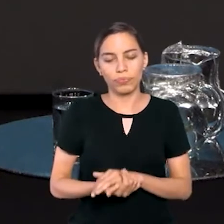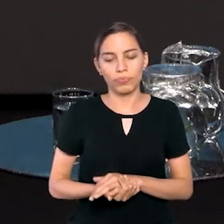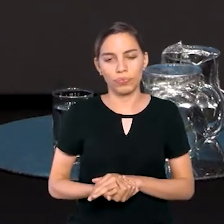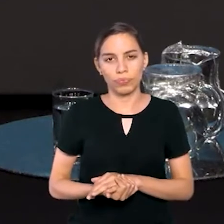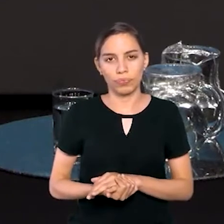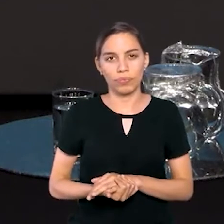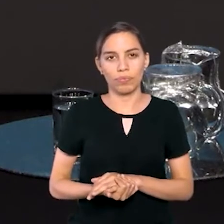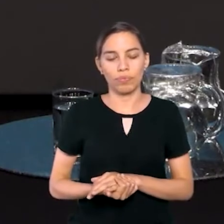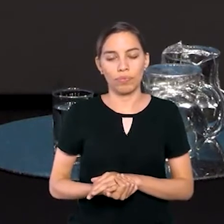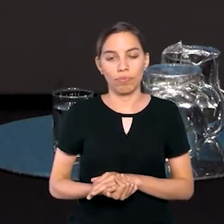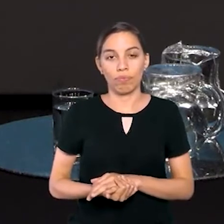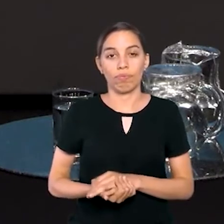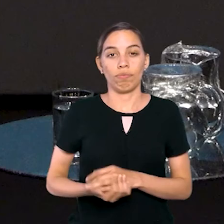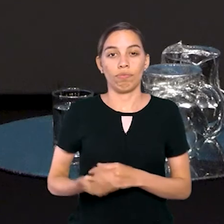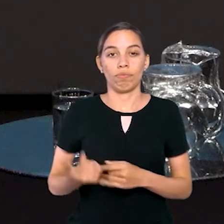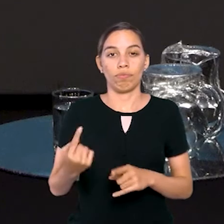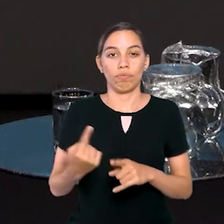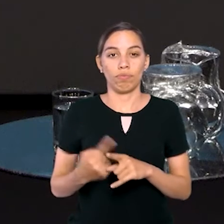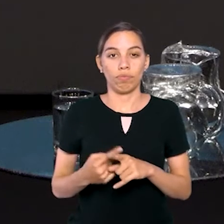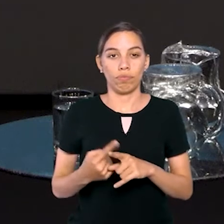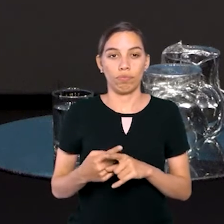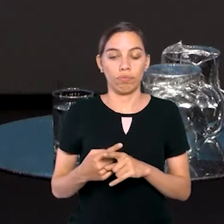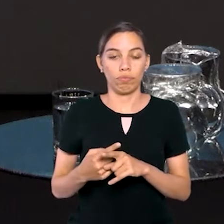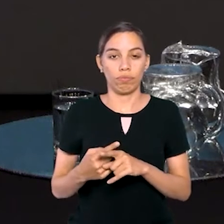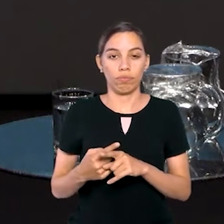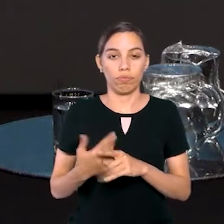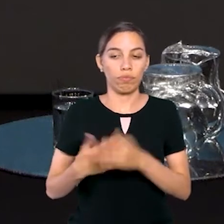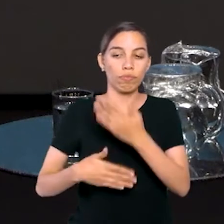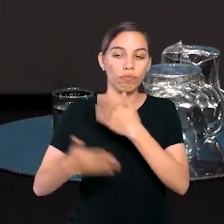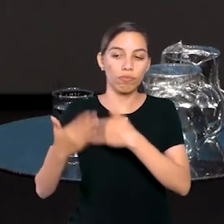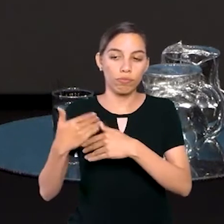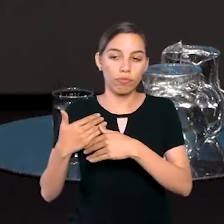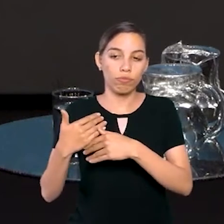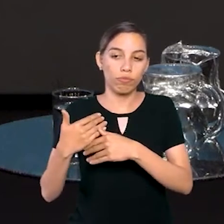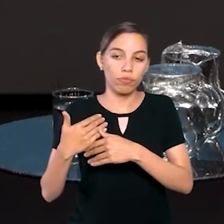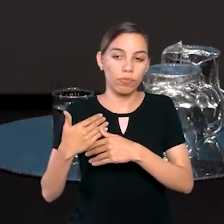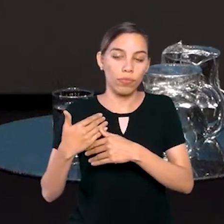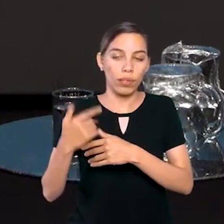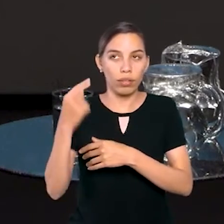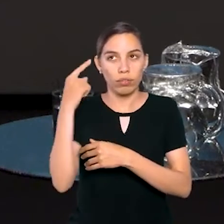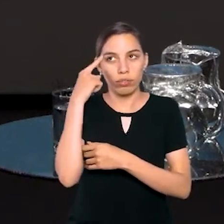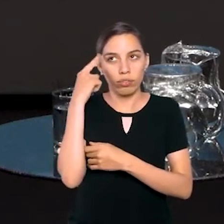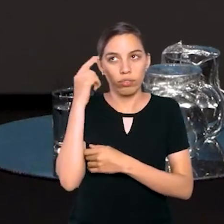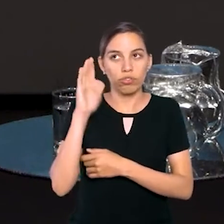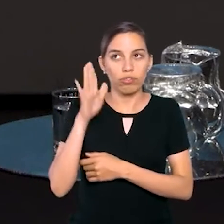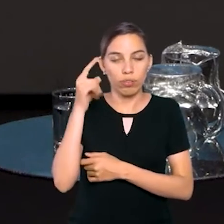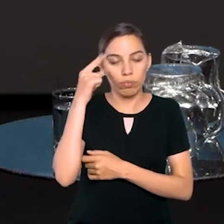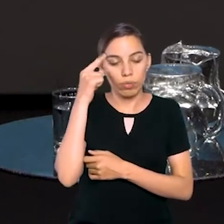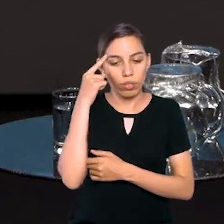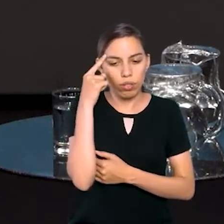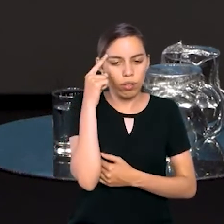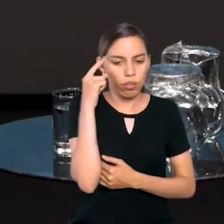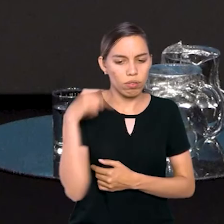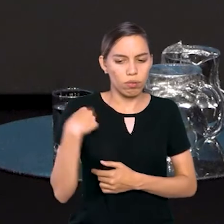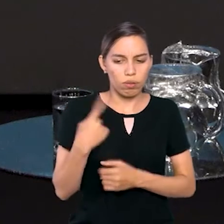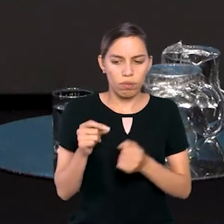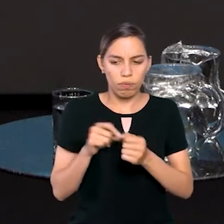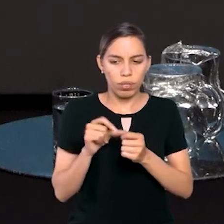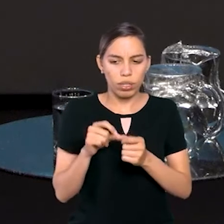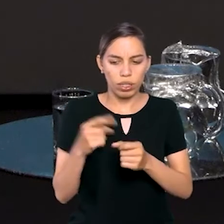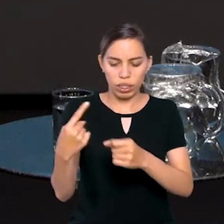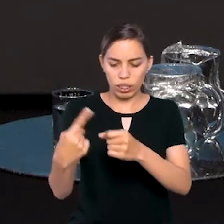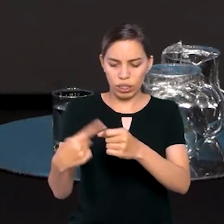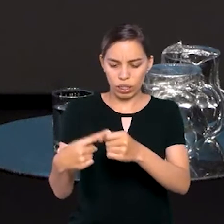anos. É pensar o que vamos fazer com essas nossas metrópoles que não param